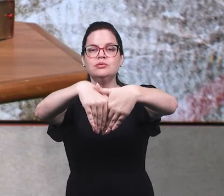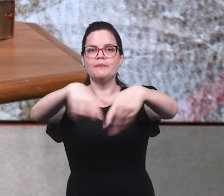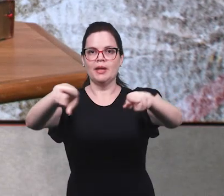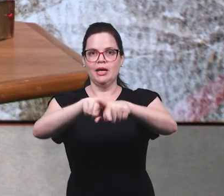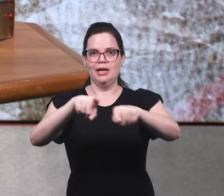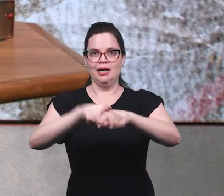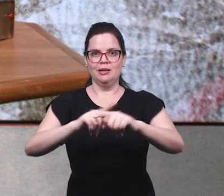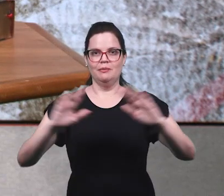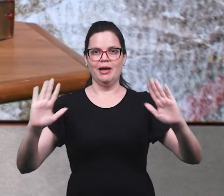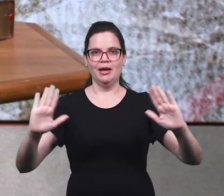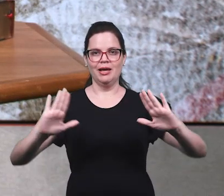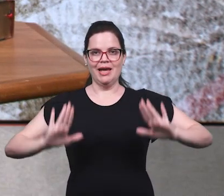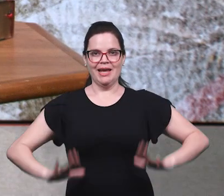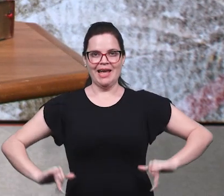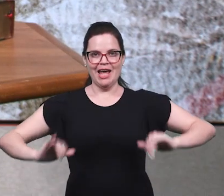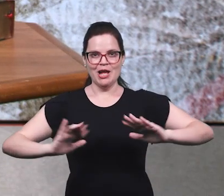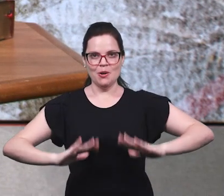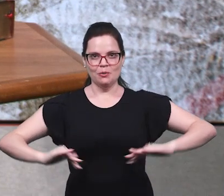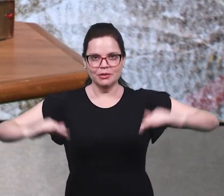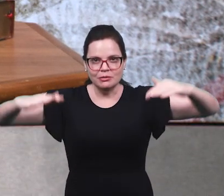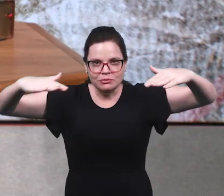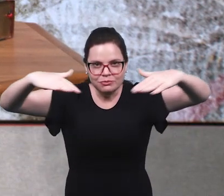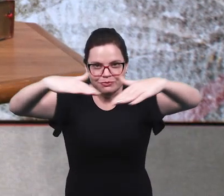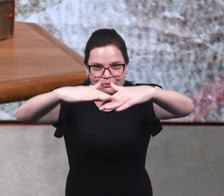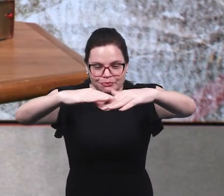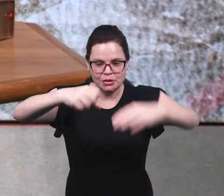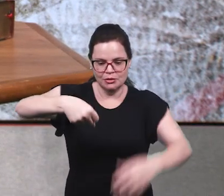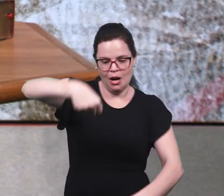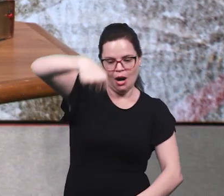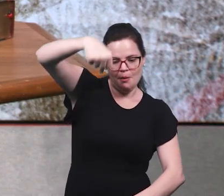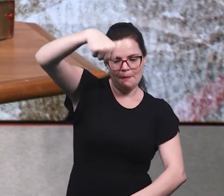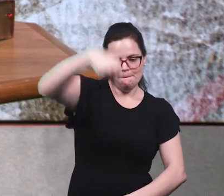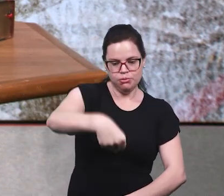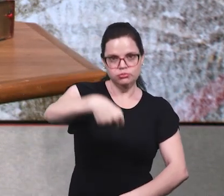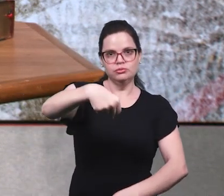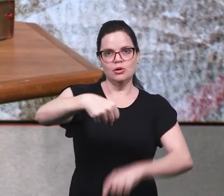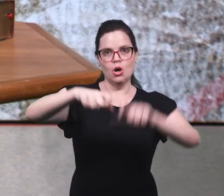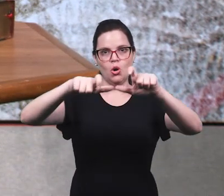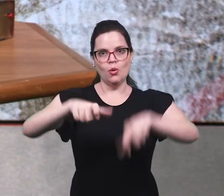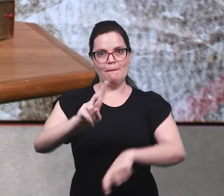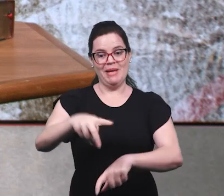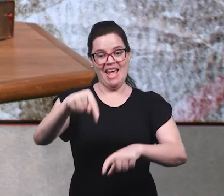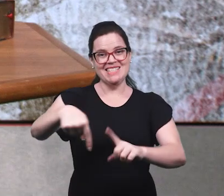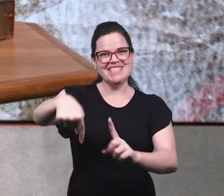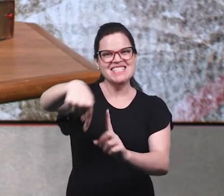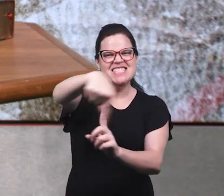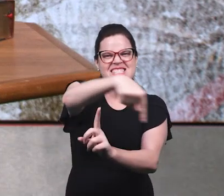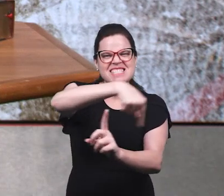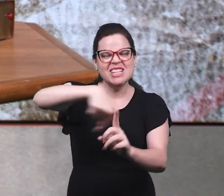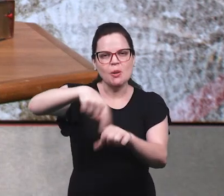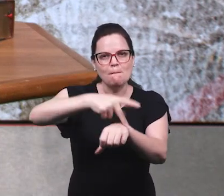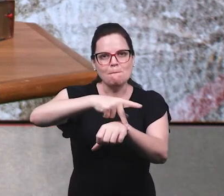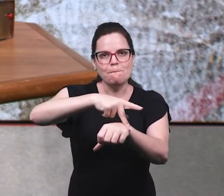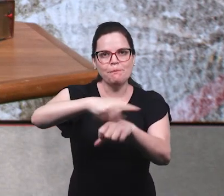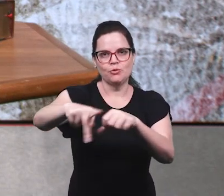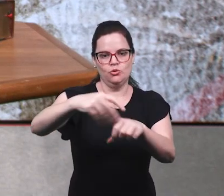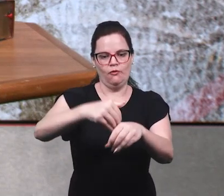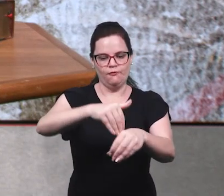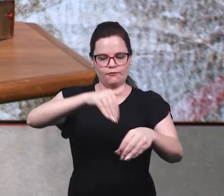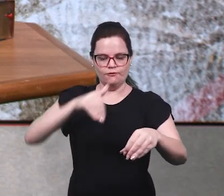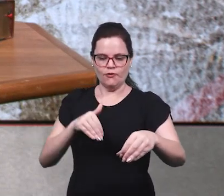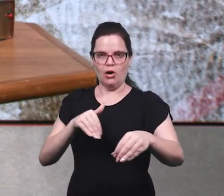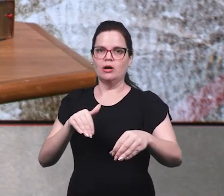propiciatório sobre a arca do testemunho no lugar santíssimo. E a mesa porás fora do véu,